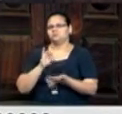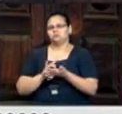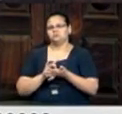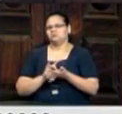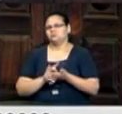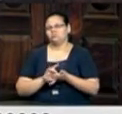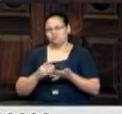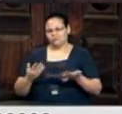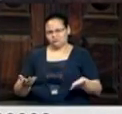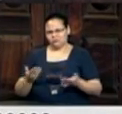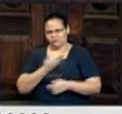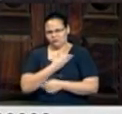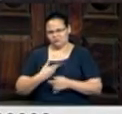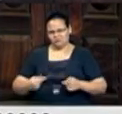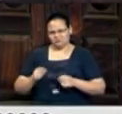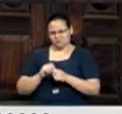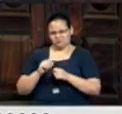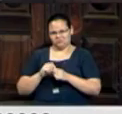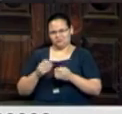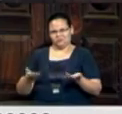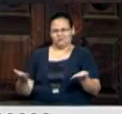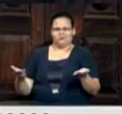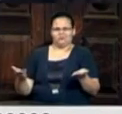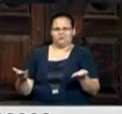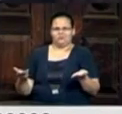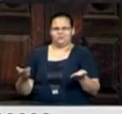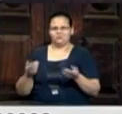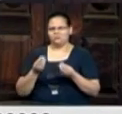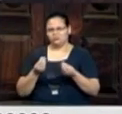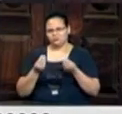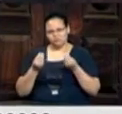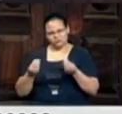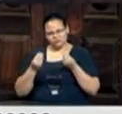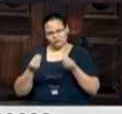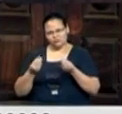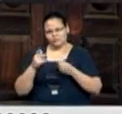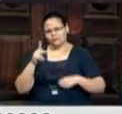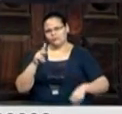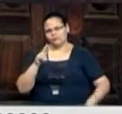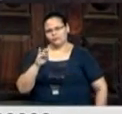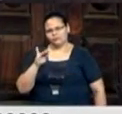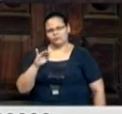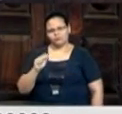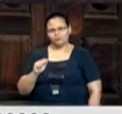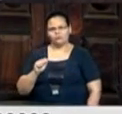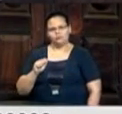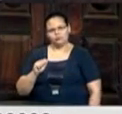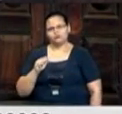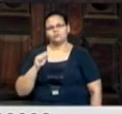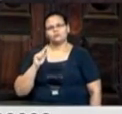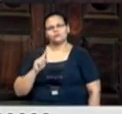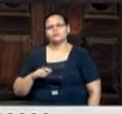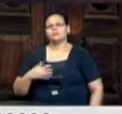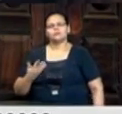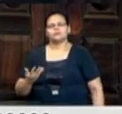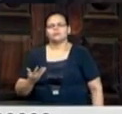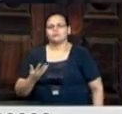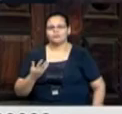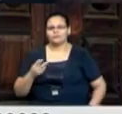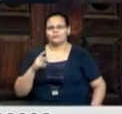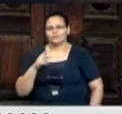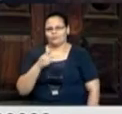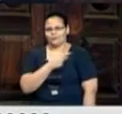legitimidade de governo para fazer isto. A Previdência não dá prejuízo, como eles falam.